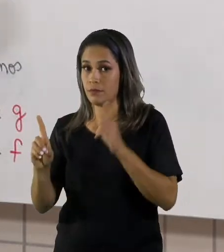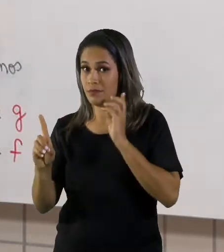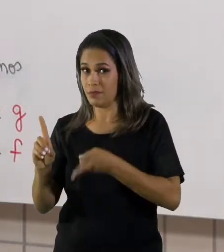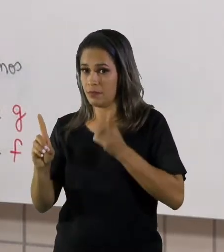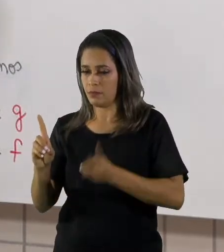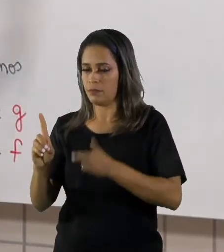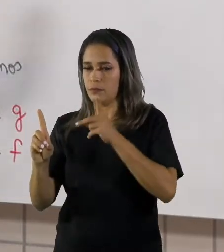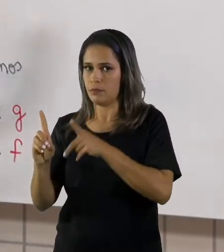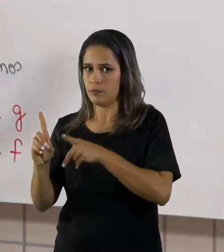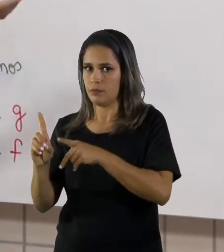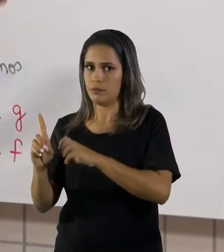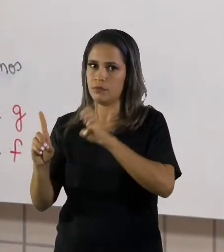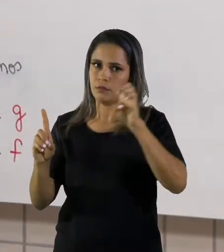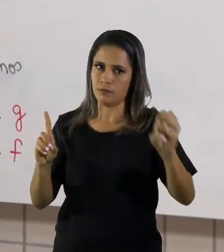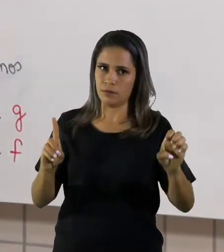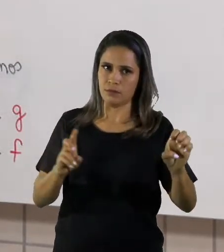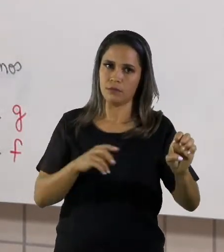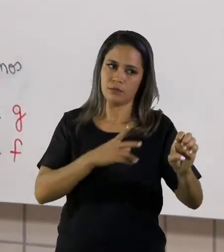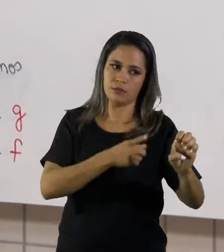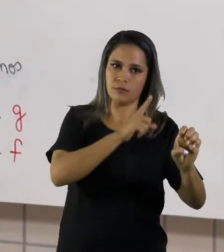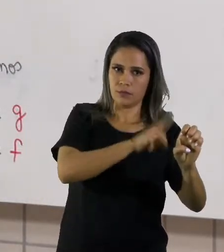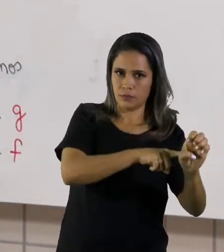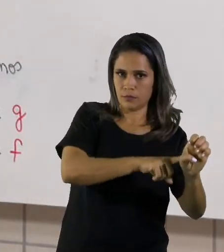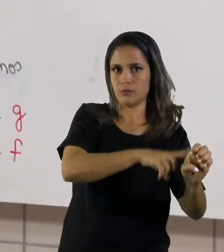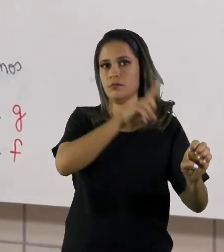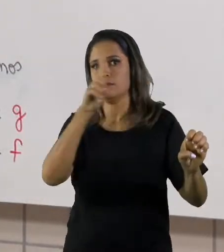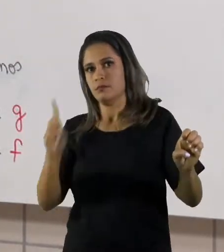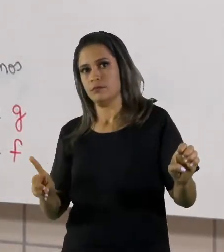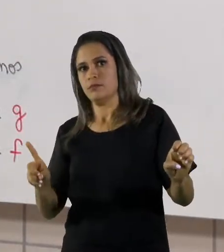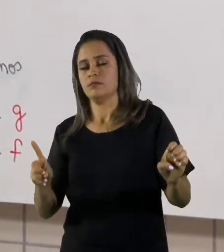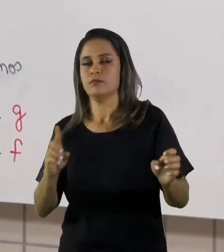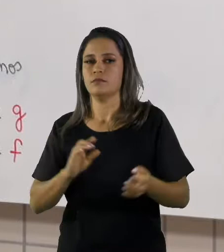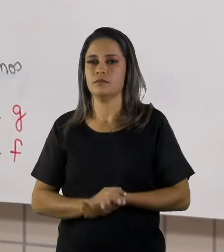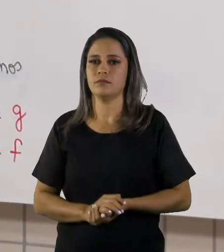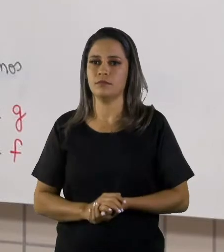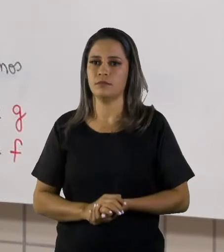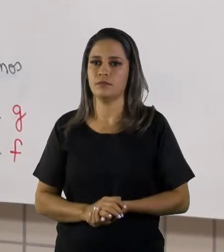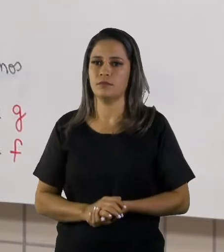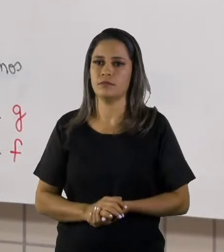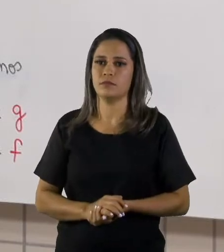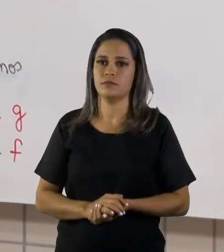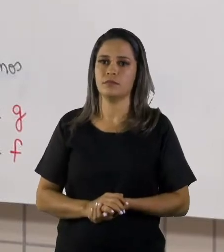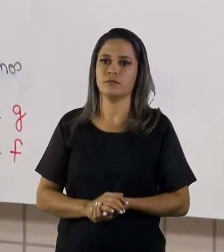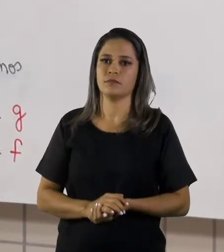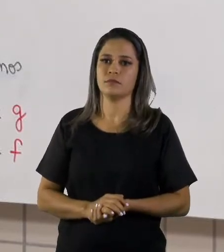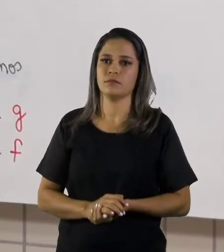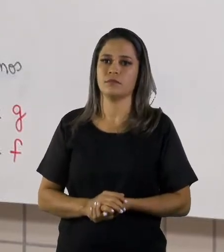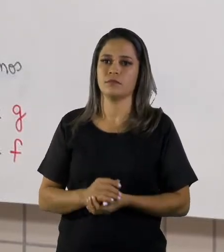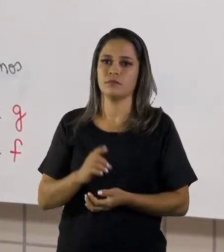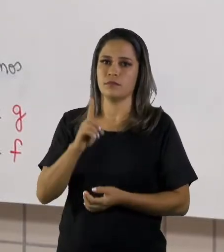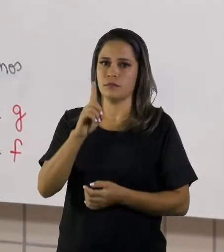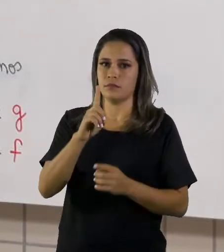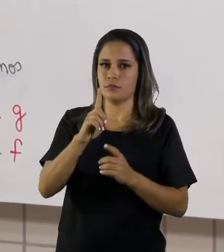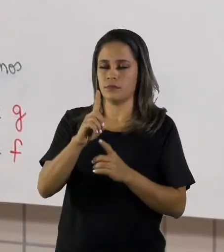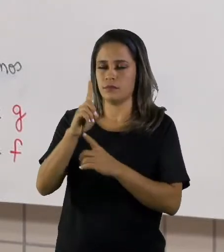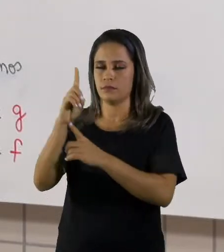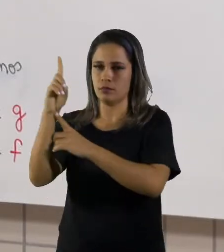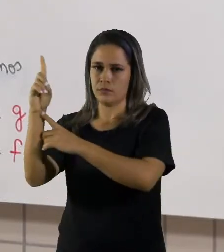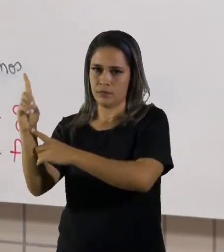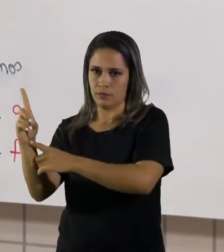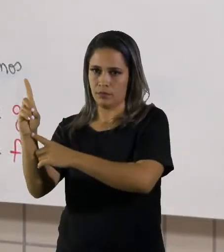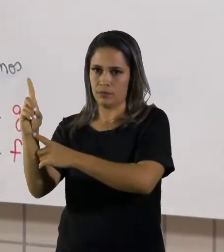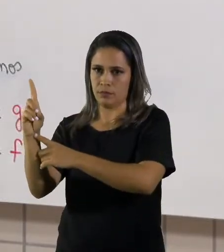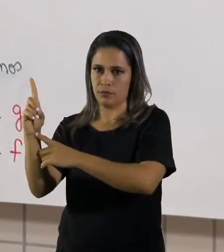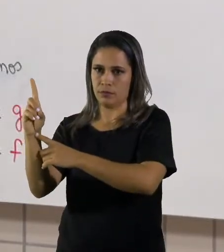esquerda, esquerda, direita. Então, o ângulo A é alterno, está à direita, então eu vou ter que comparar